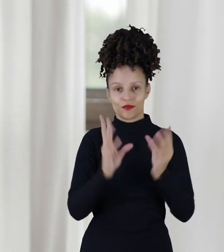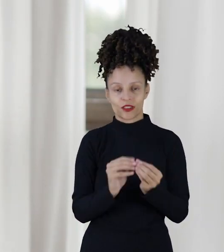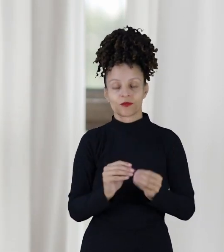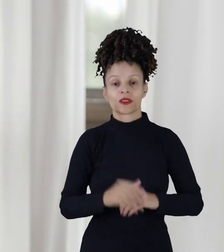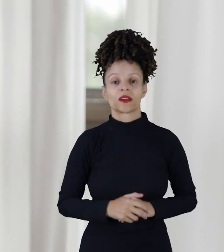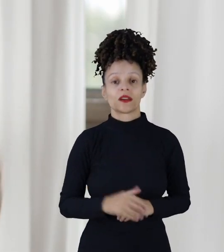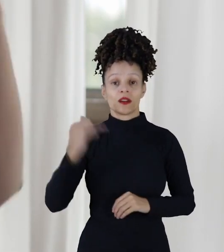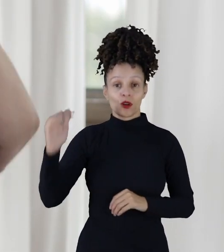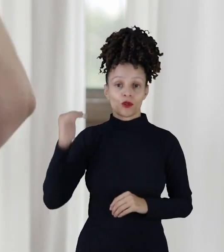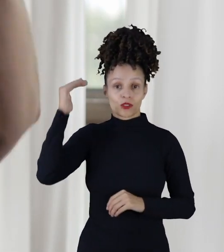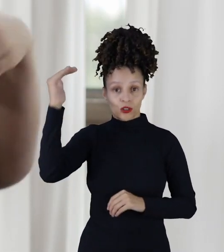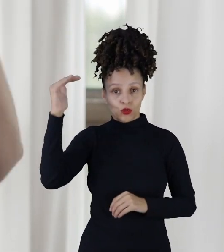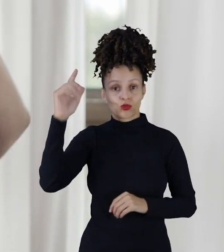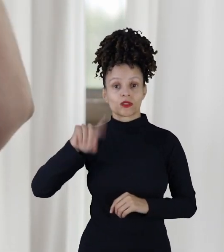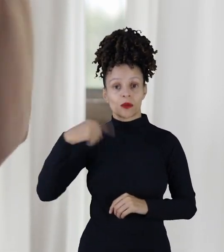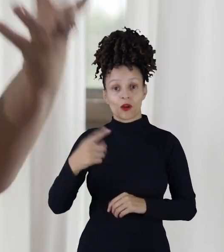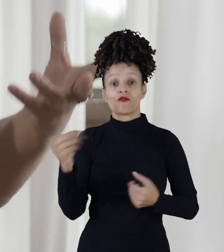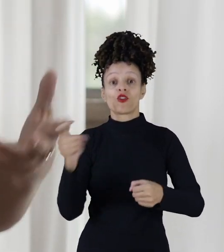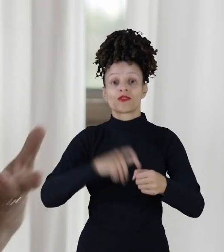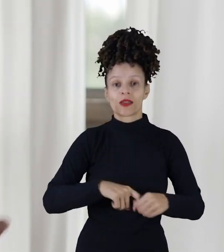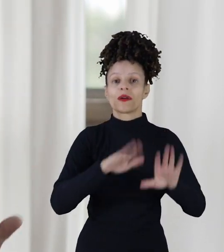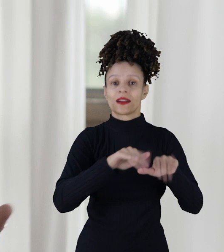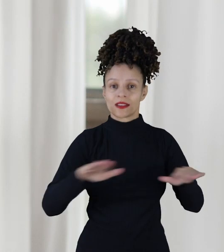enfim. E aí, dos adultos, eu fui